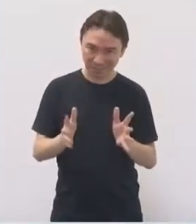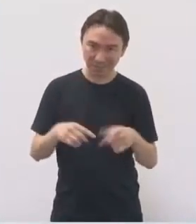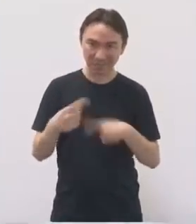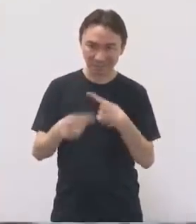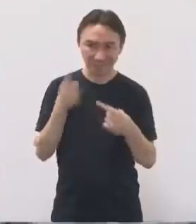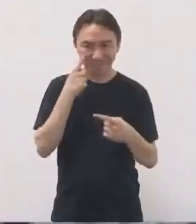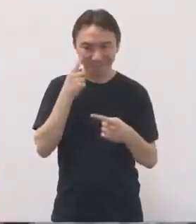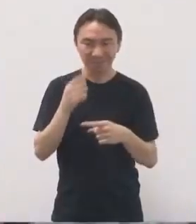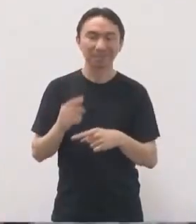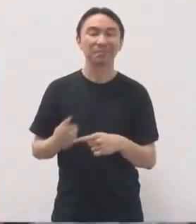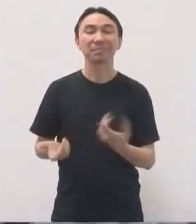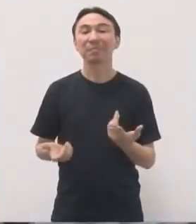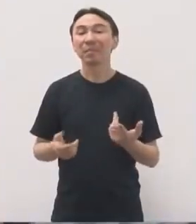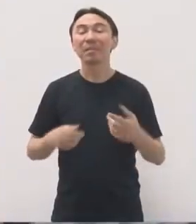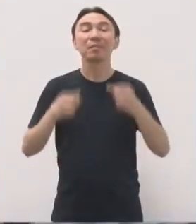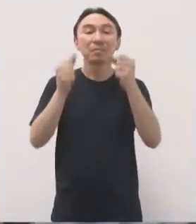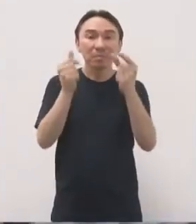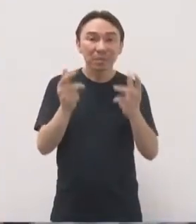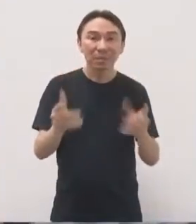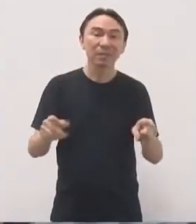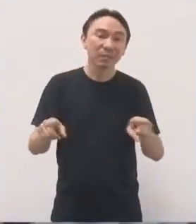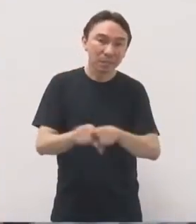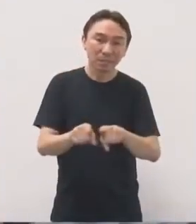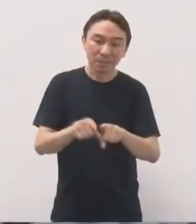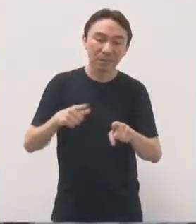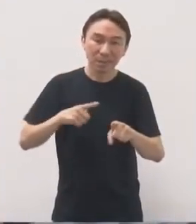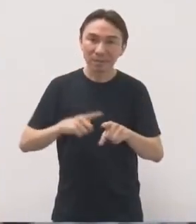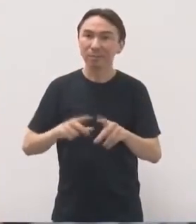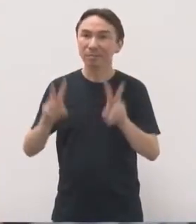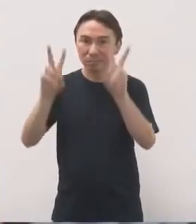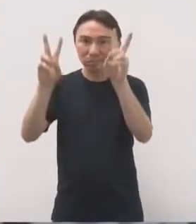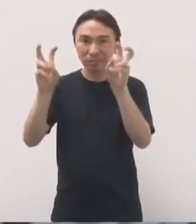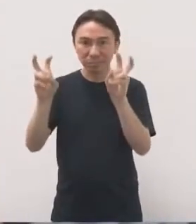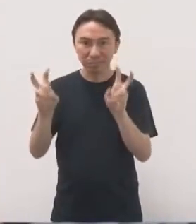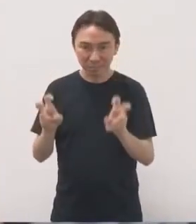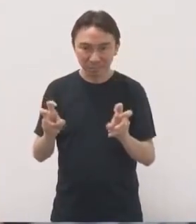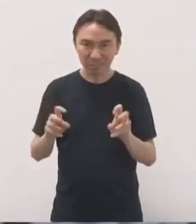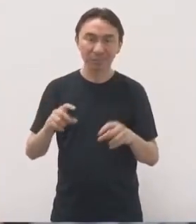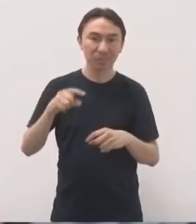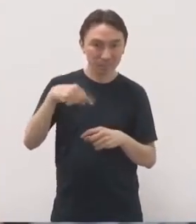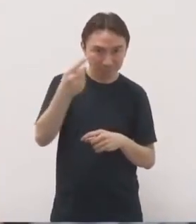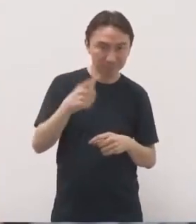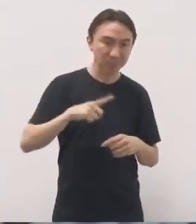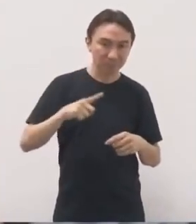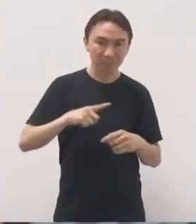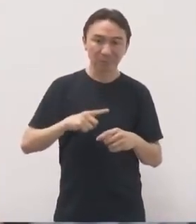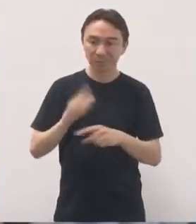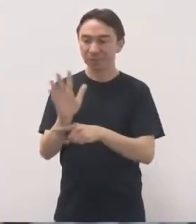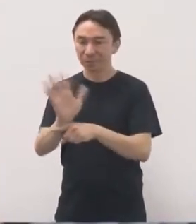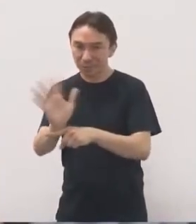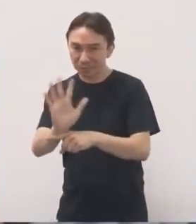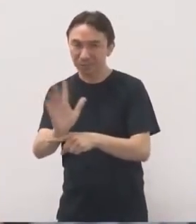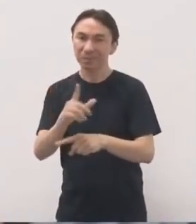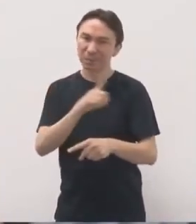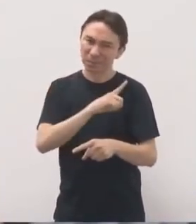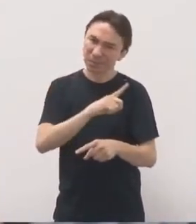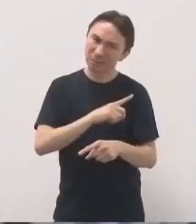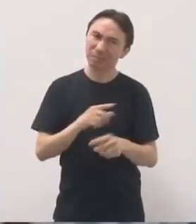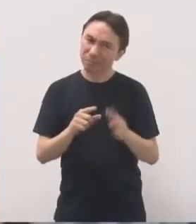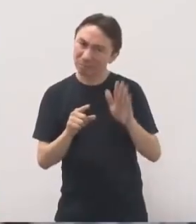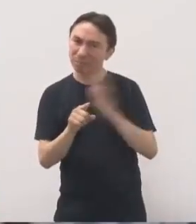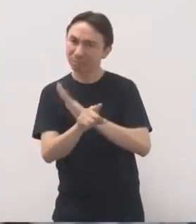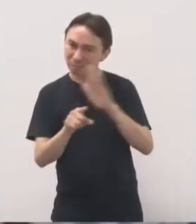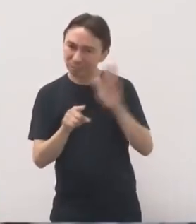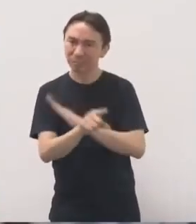um pouquinho para vocês em relação a essas pautas e depois do vídeo a gente já abre para algumas dúvidas e para conclusão também,